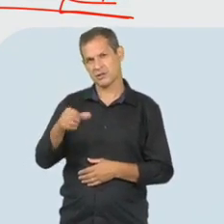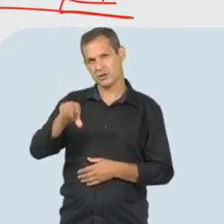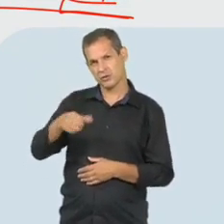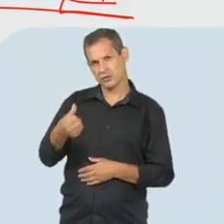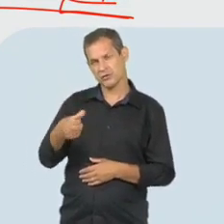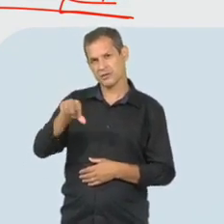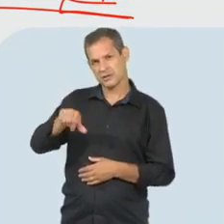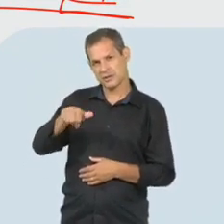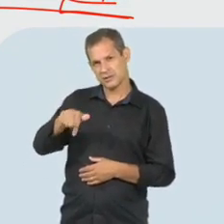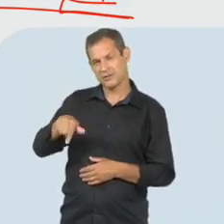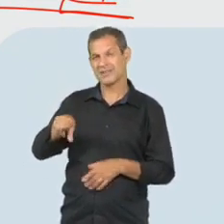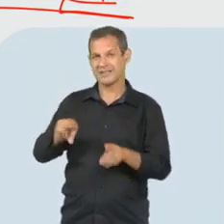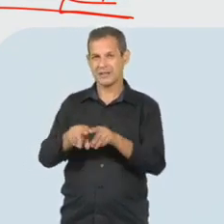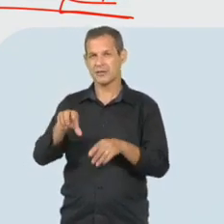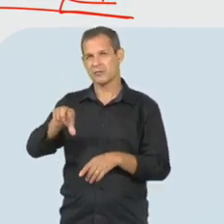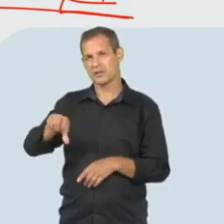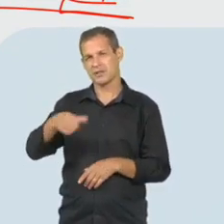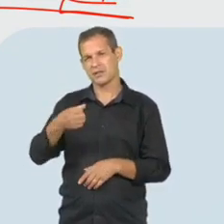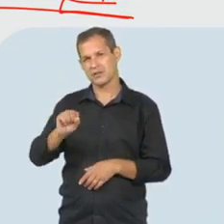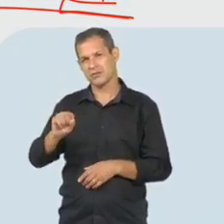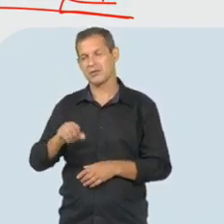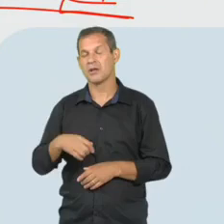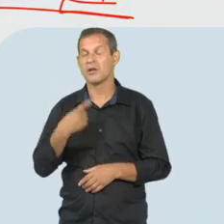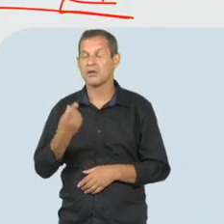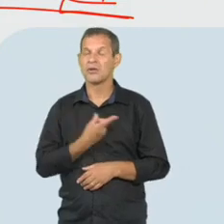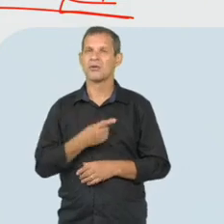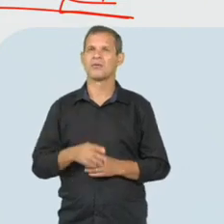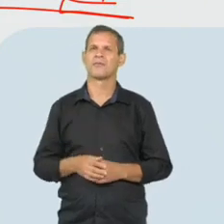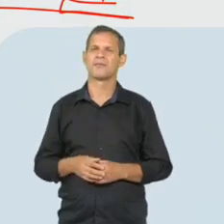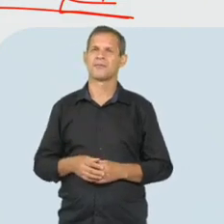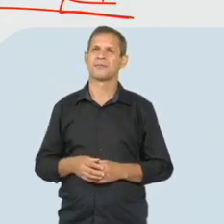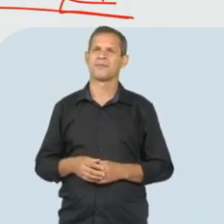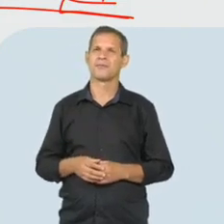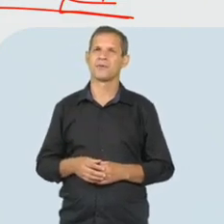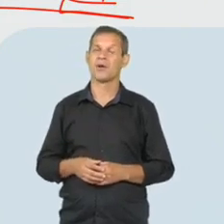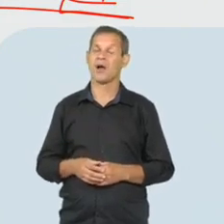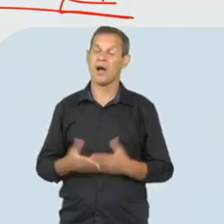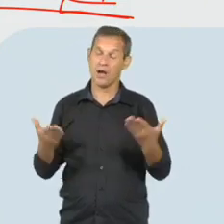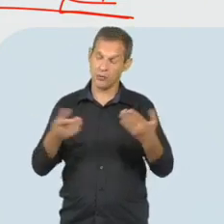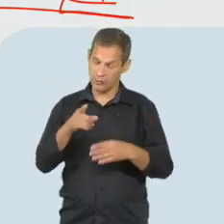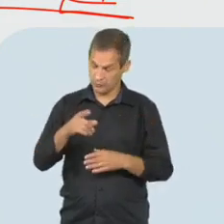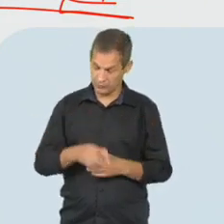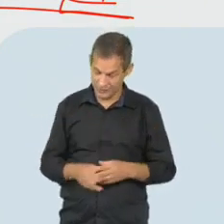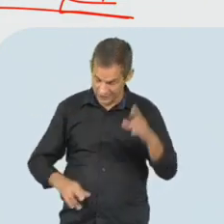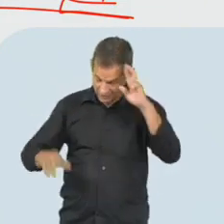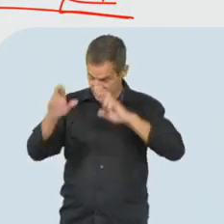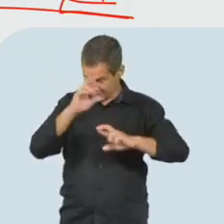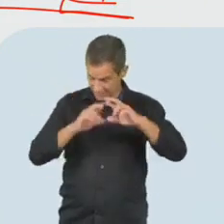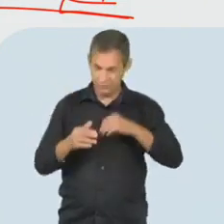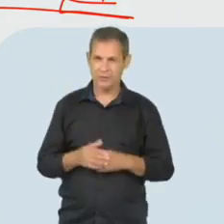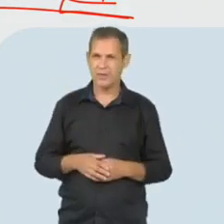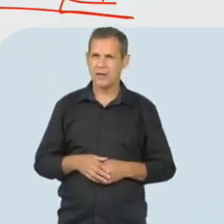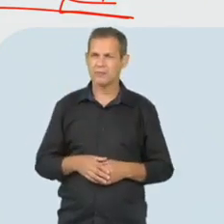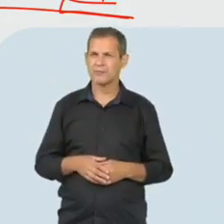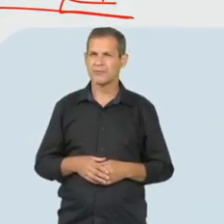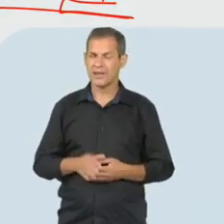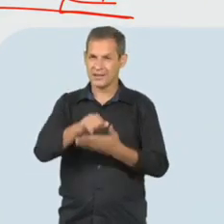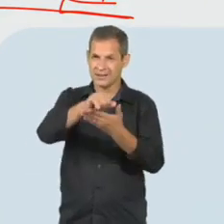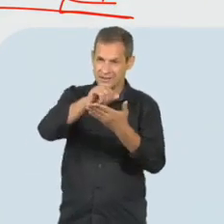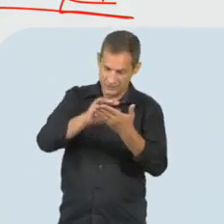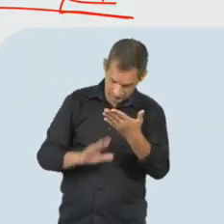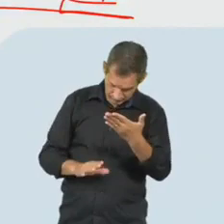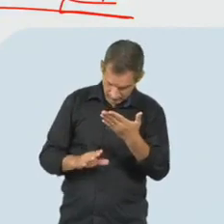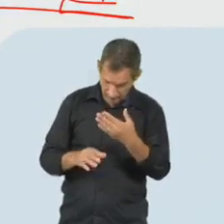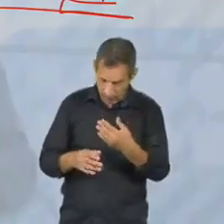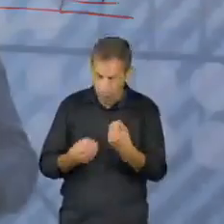97 e também 98. Então, vou deixar vocês analisem o exercício,